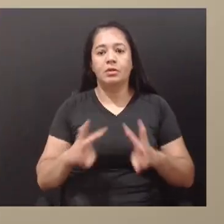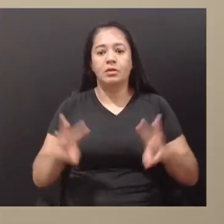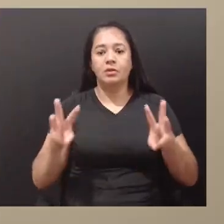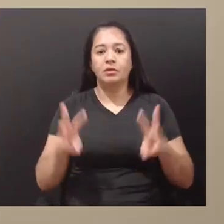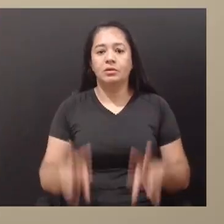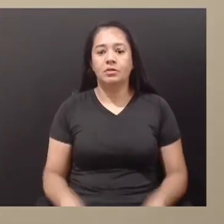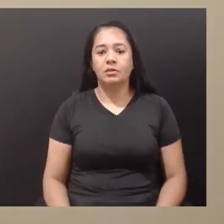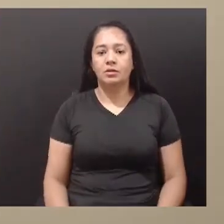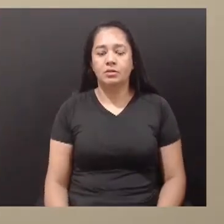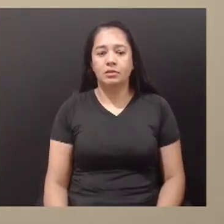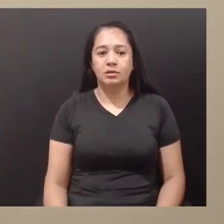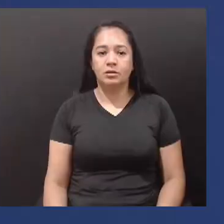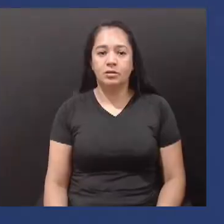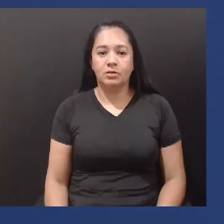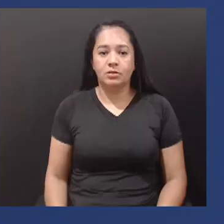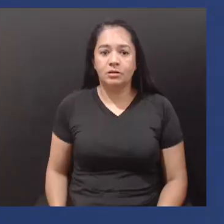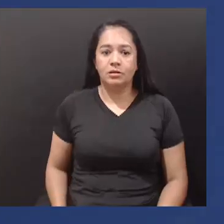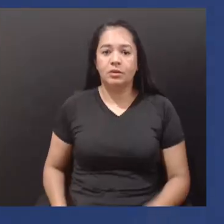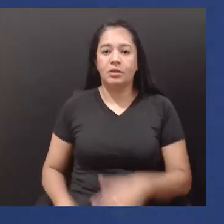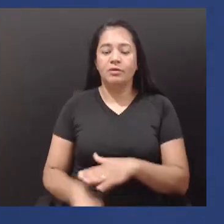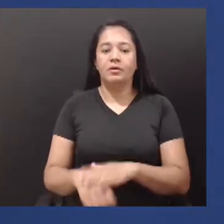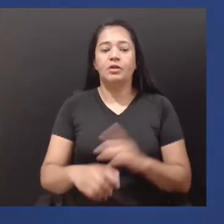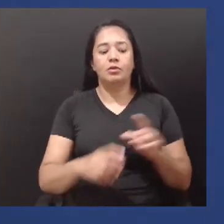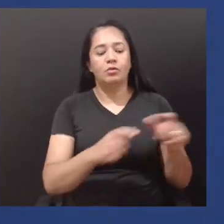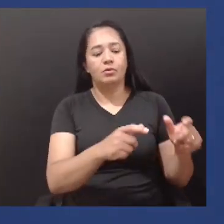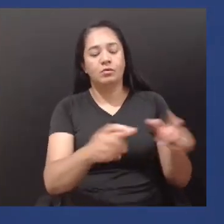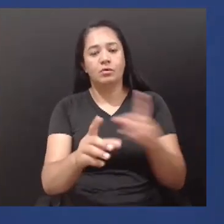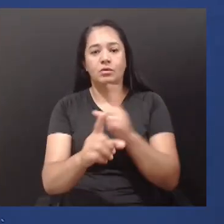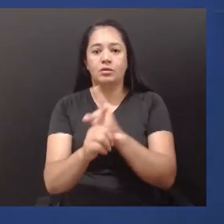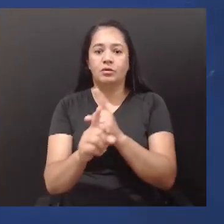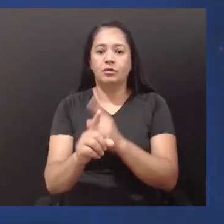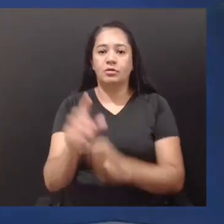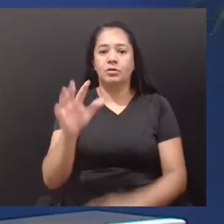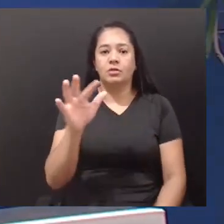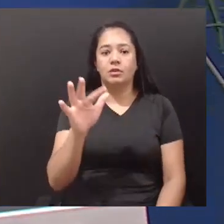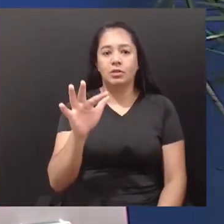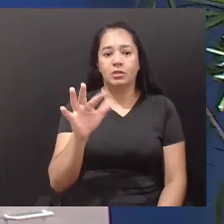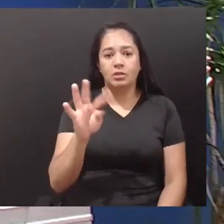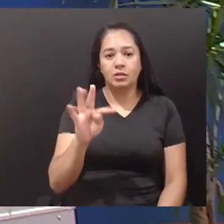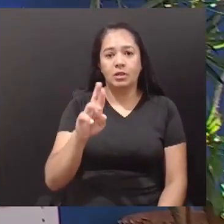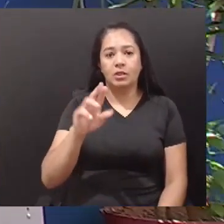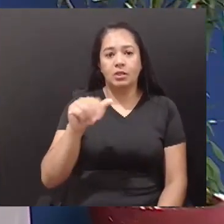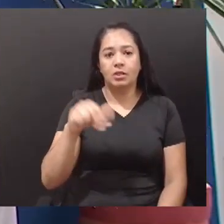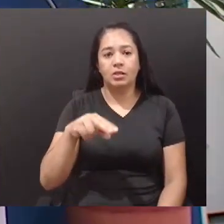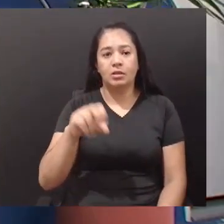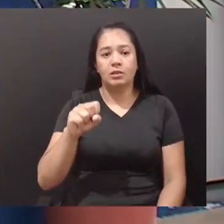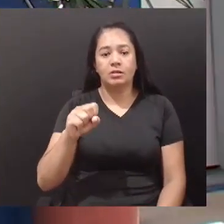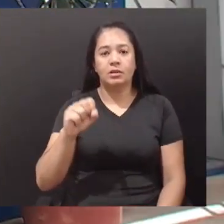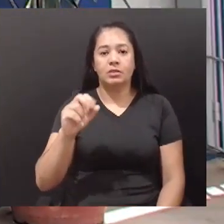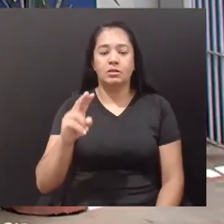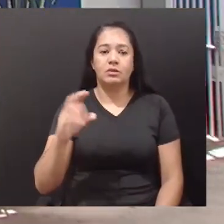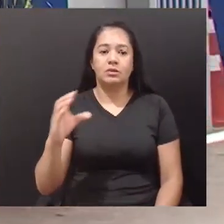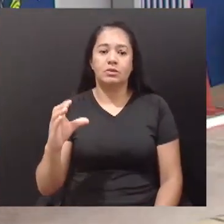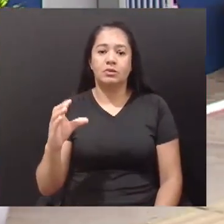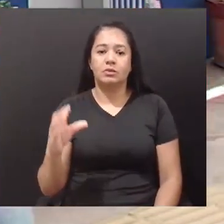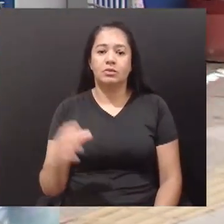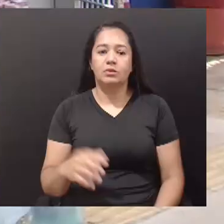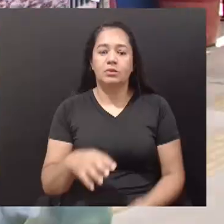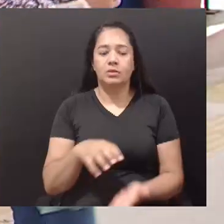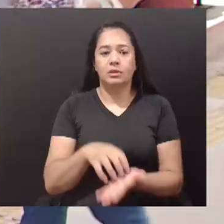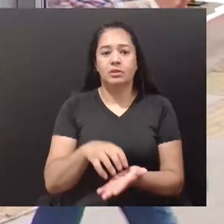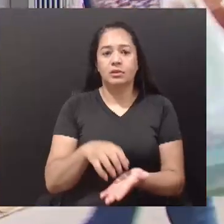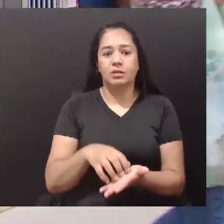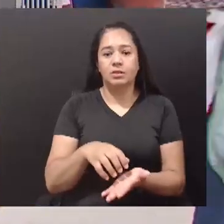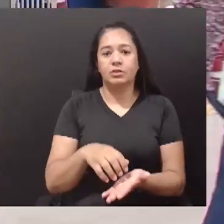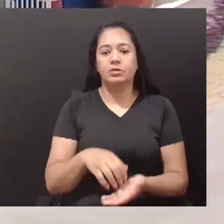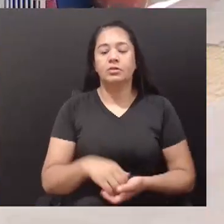é feita nos postos de atendimento da Transurc que ficam nos terminais, que fica na sede da Transurc.